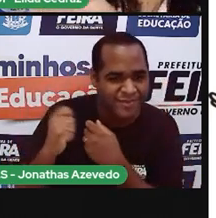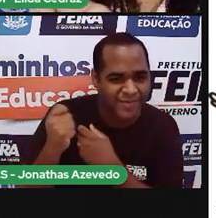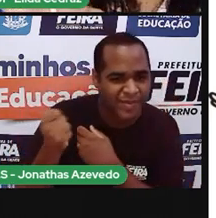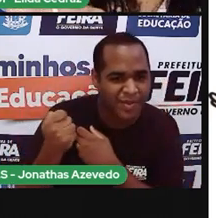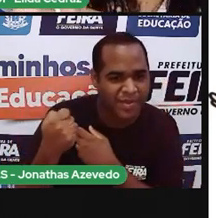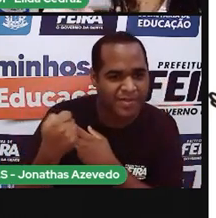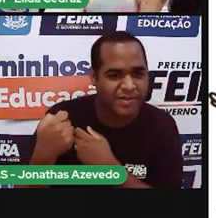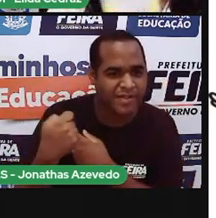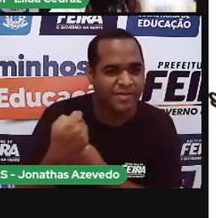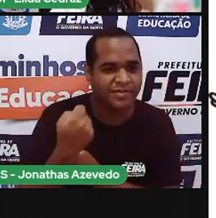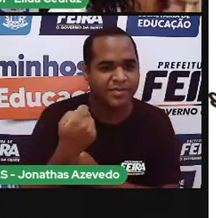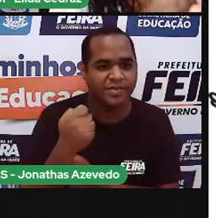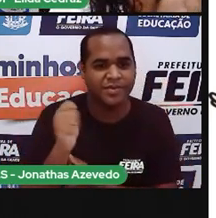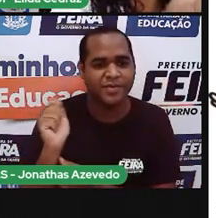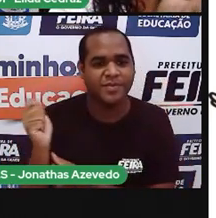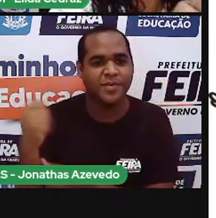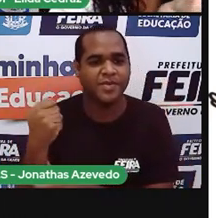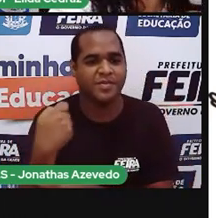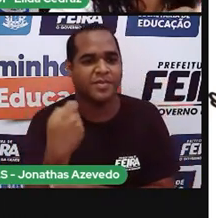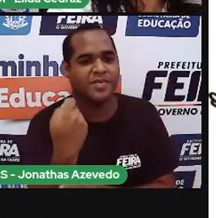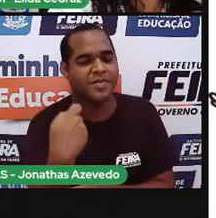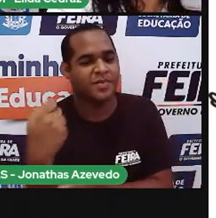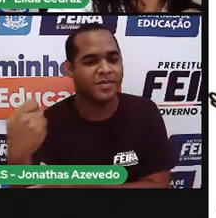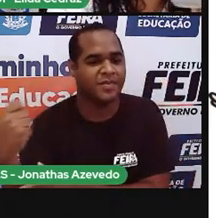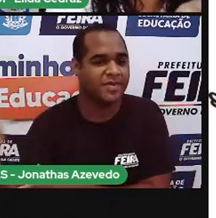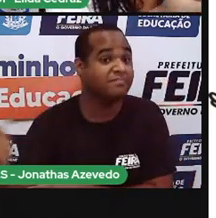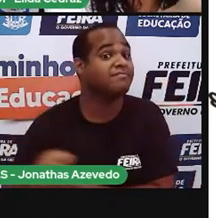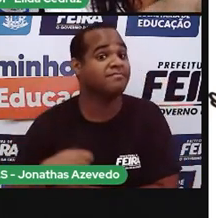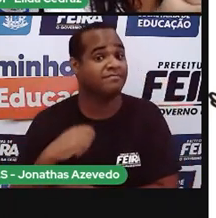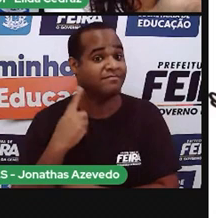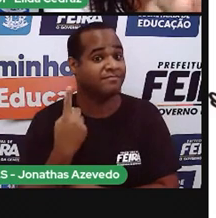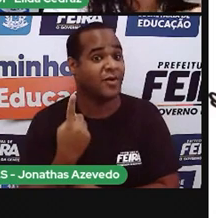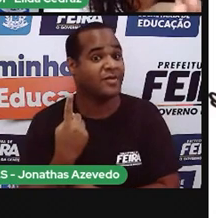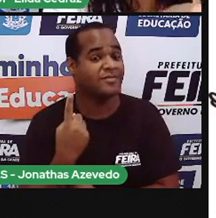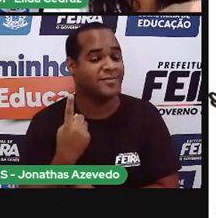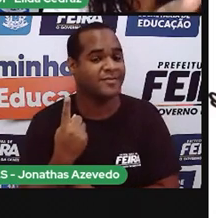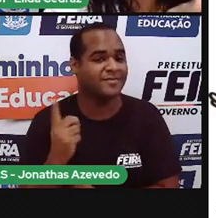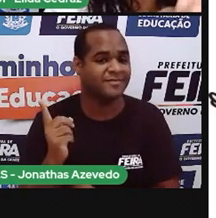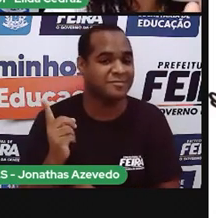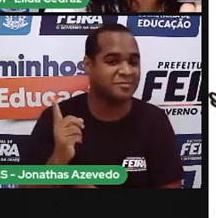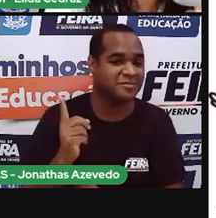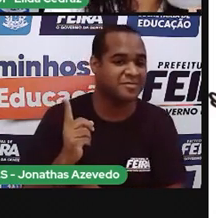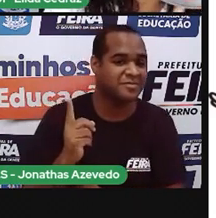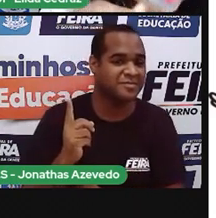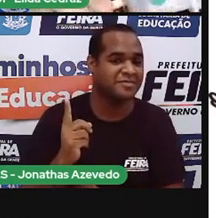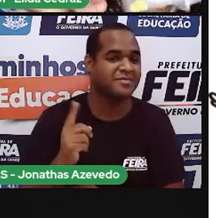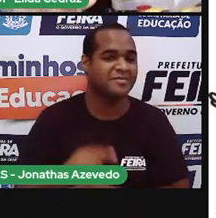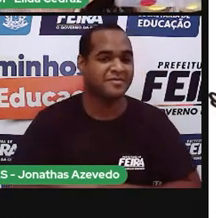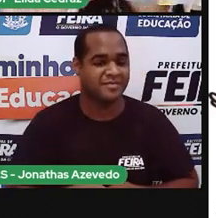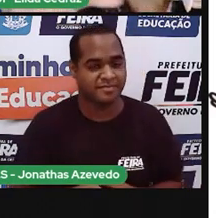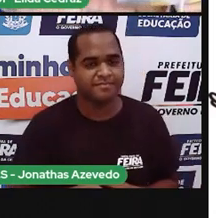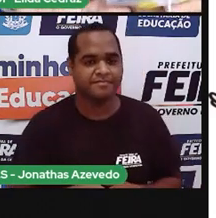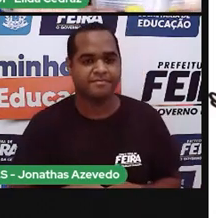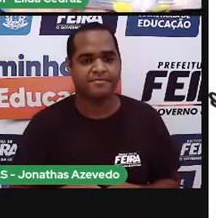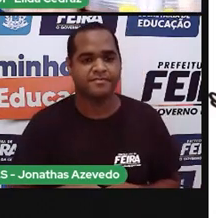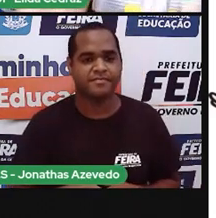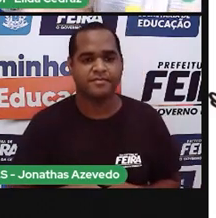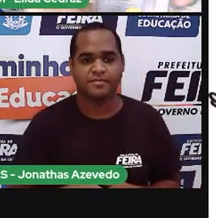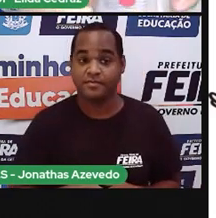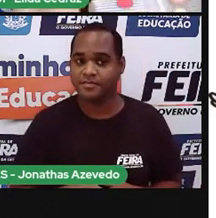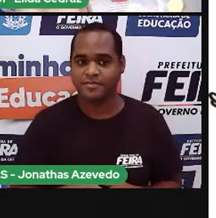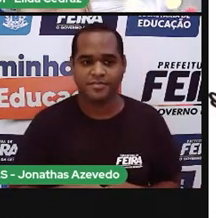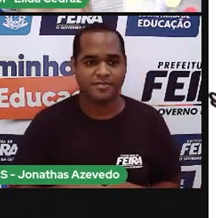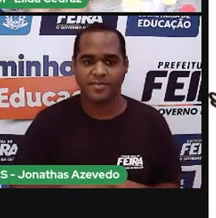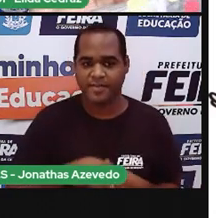1 E aí e esse aqui ó